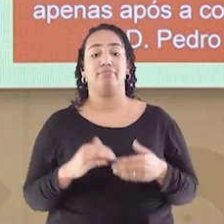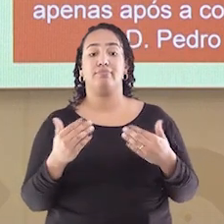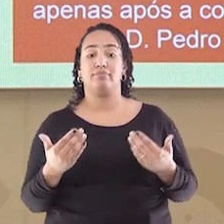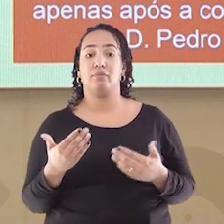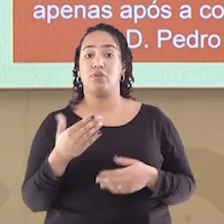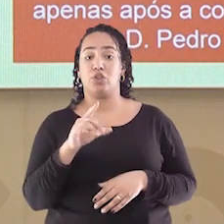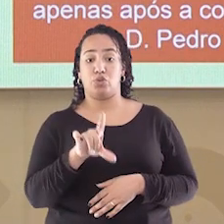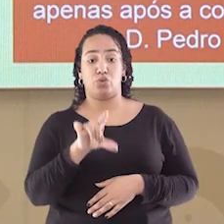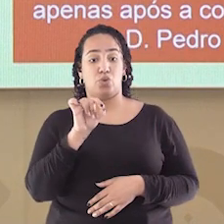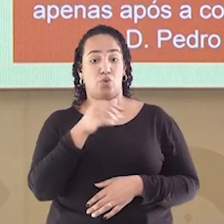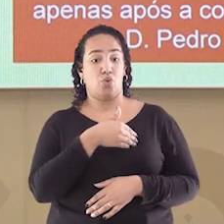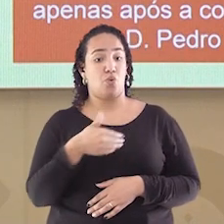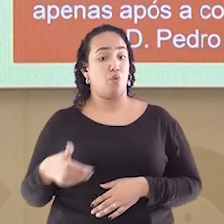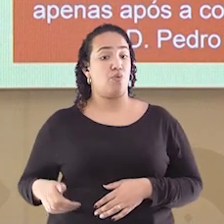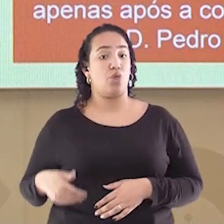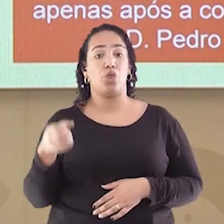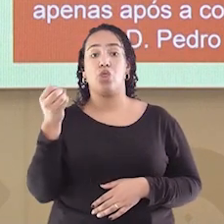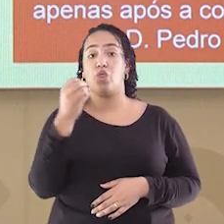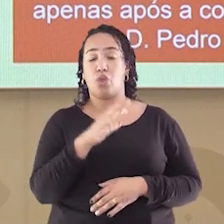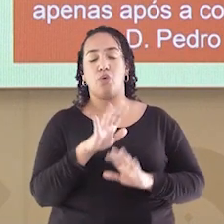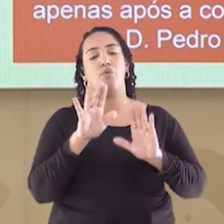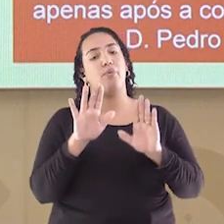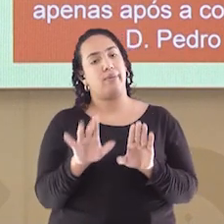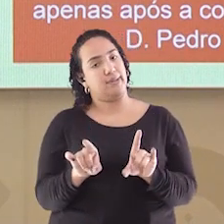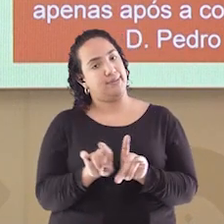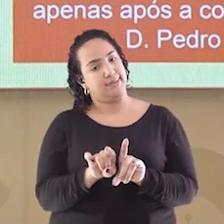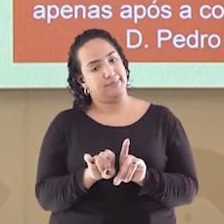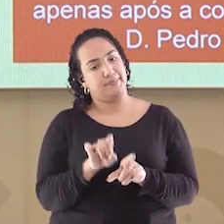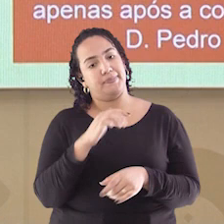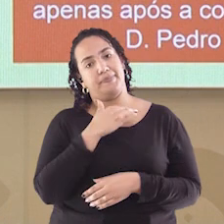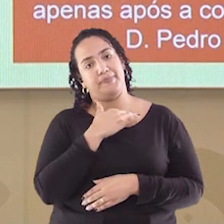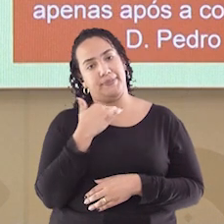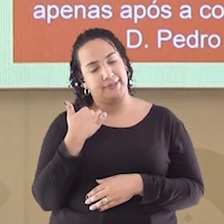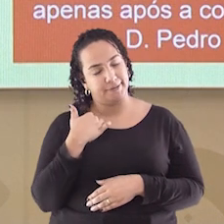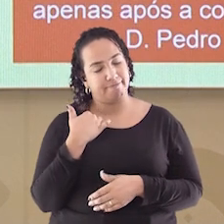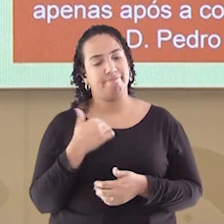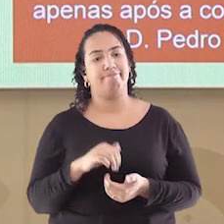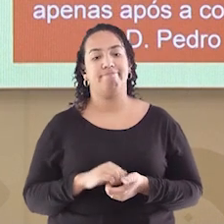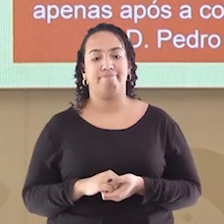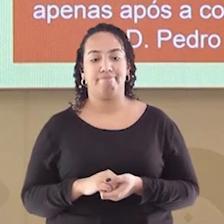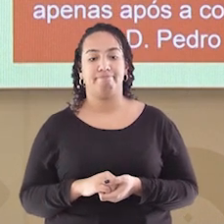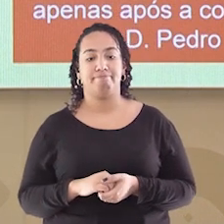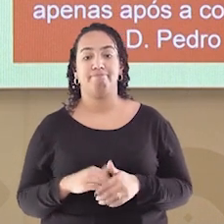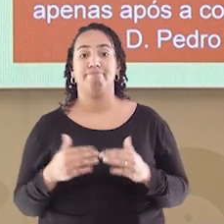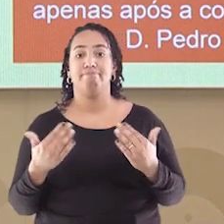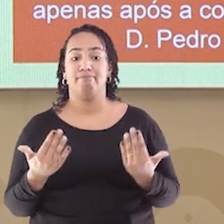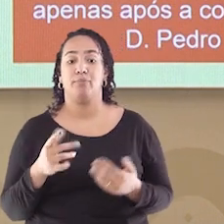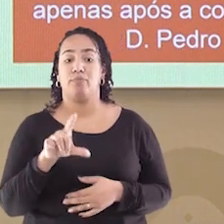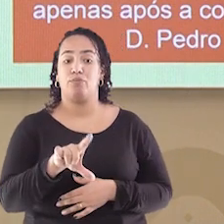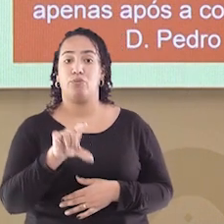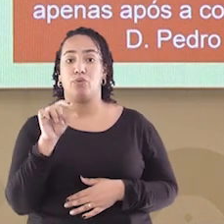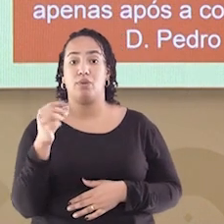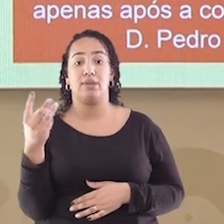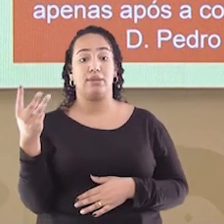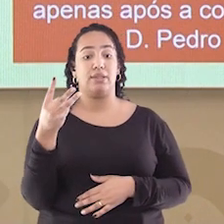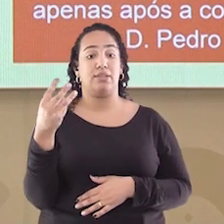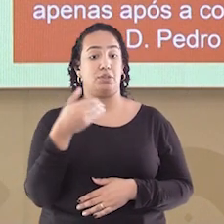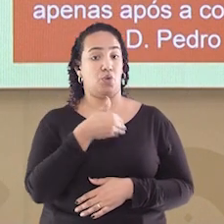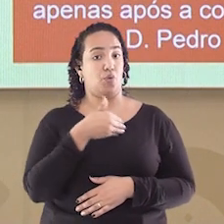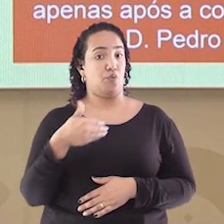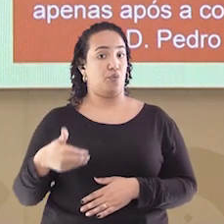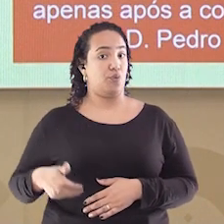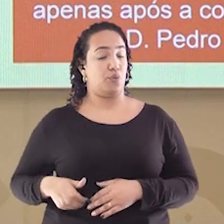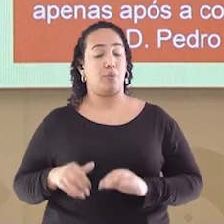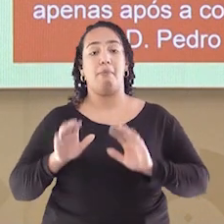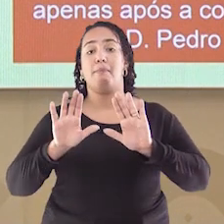novo governador foi escolhido, porém teve o mesmo destino trágico do anterior. Um terceiro governador então foi